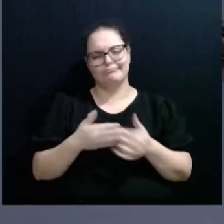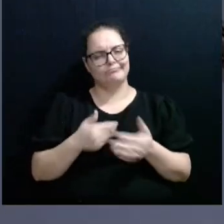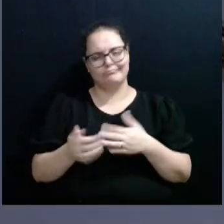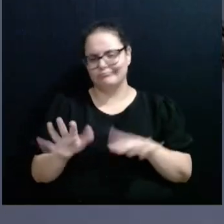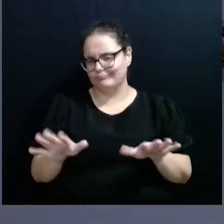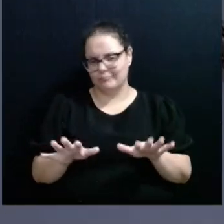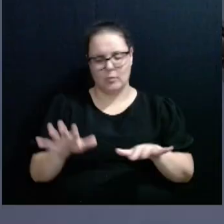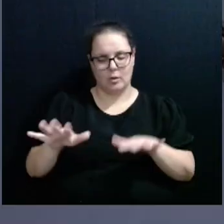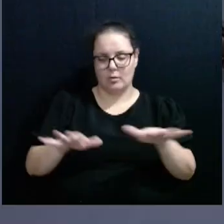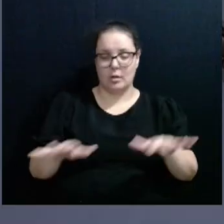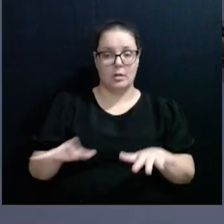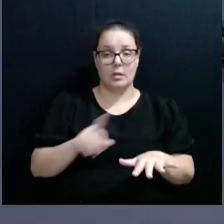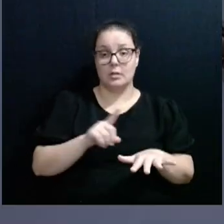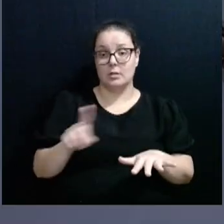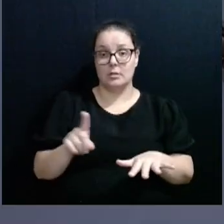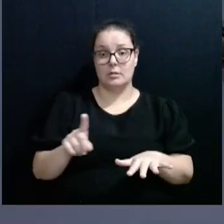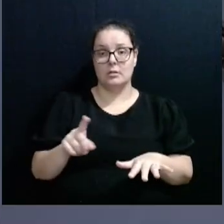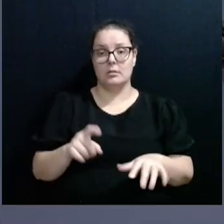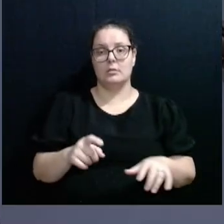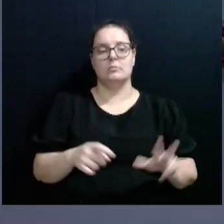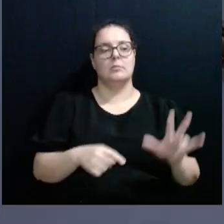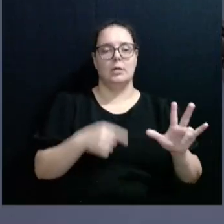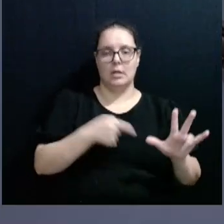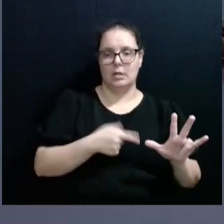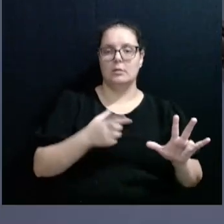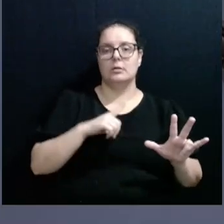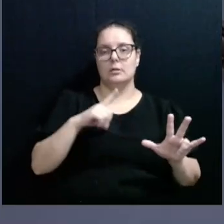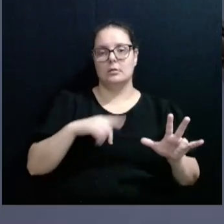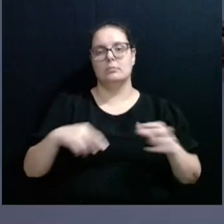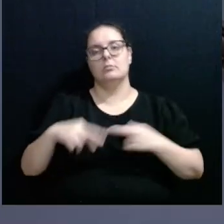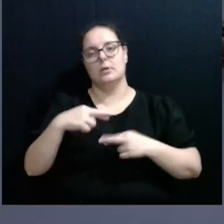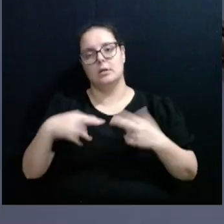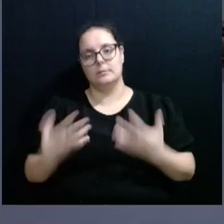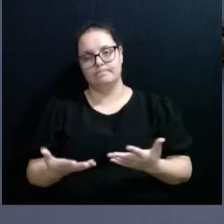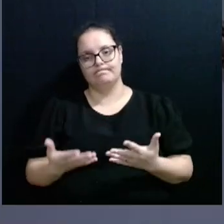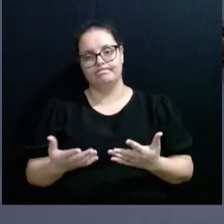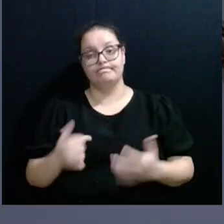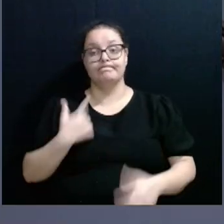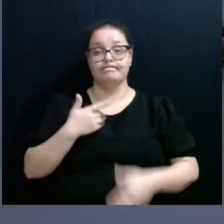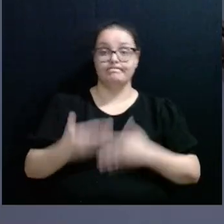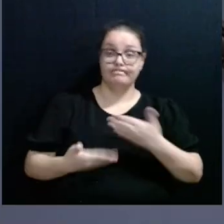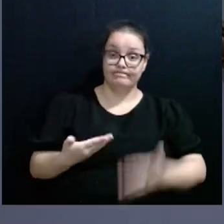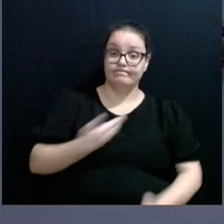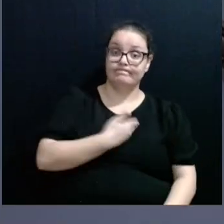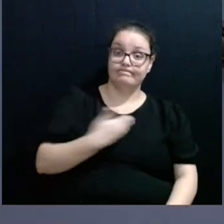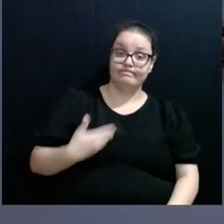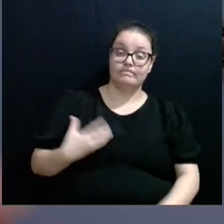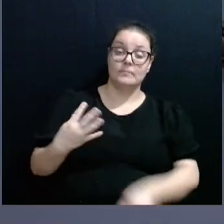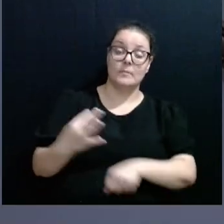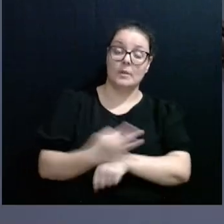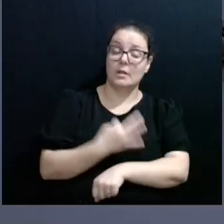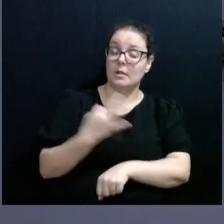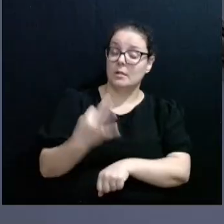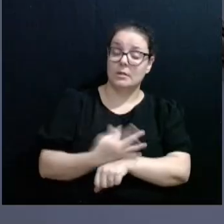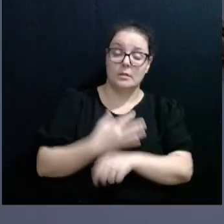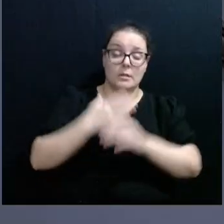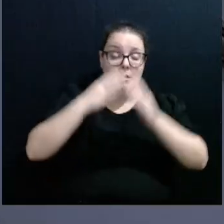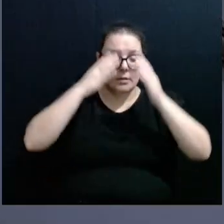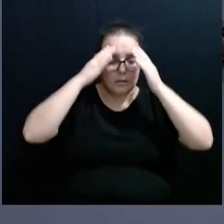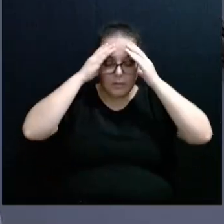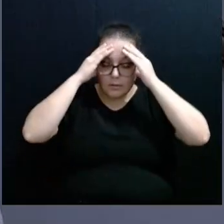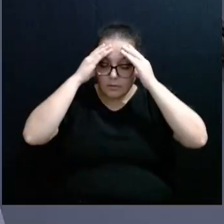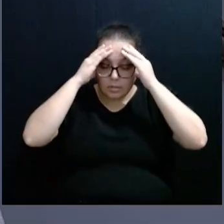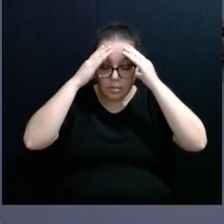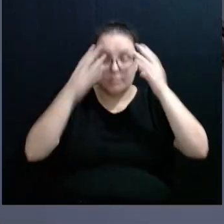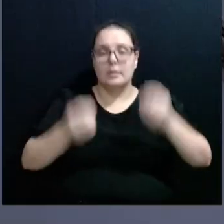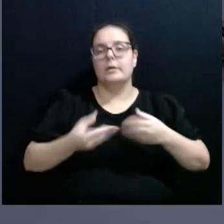seja a cannabis, então tem uma resistência com relação a isso. A gente sabe que muitas vezes nossos servidores públicos estão sobrecarregados, então você ter mais uma formação sobre